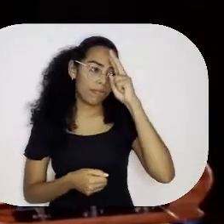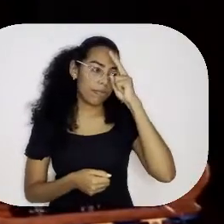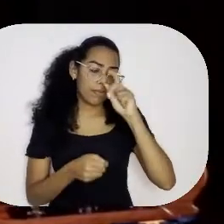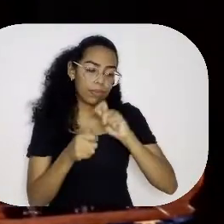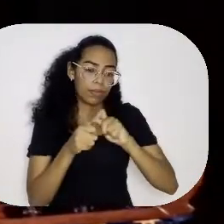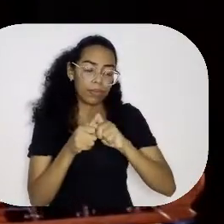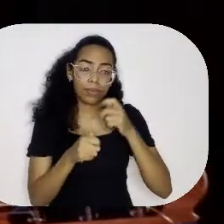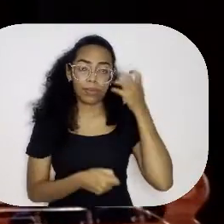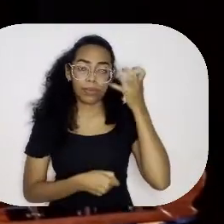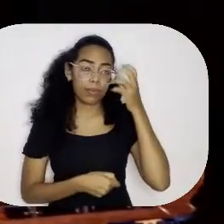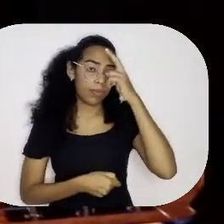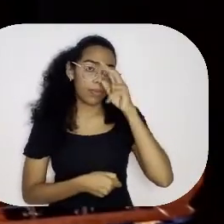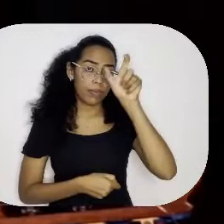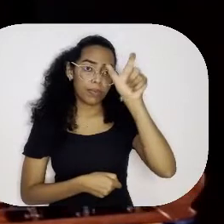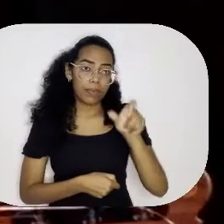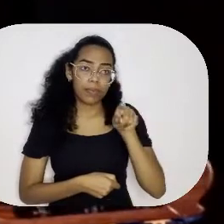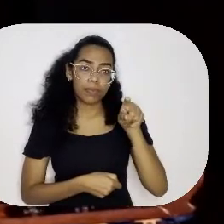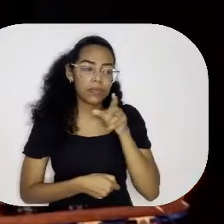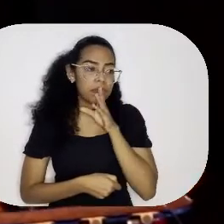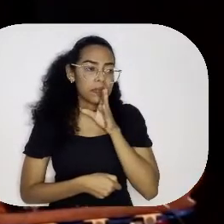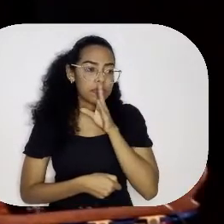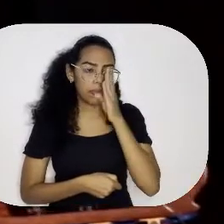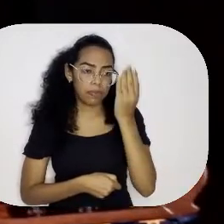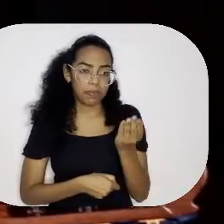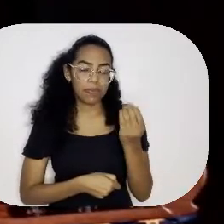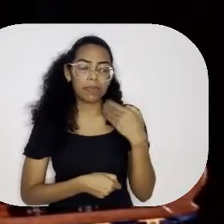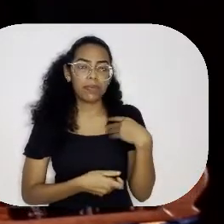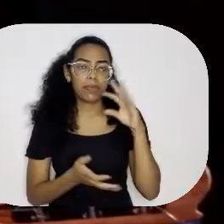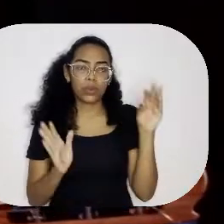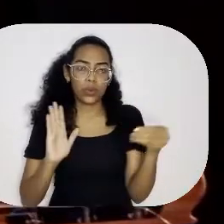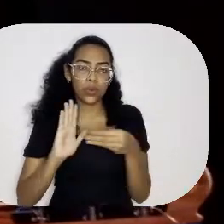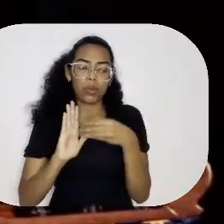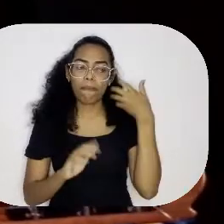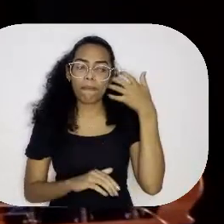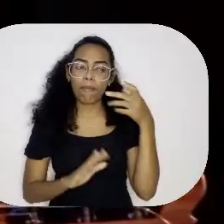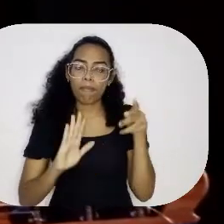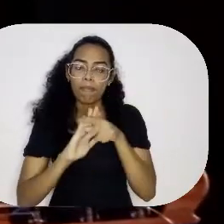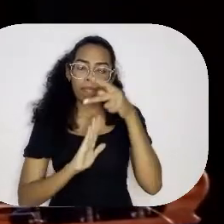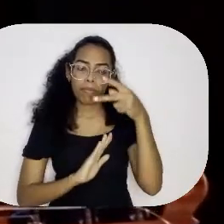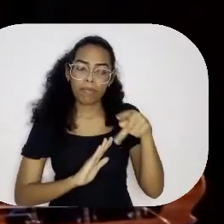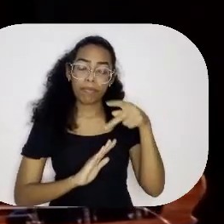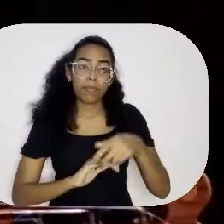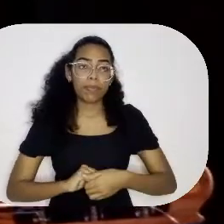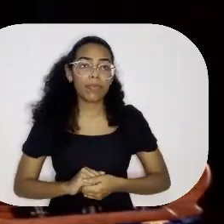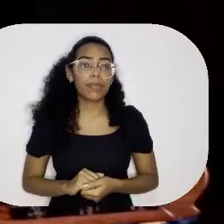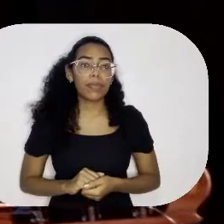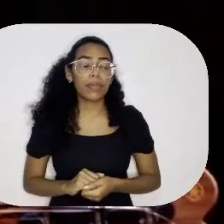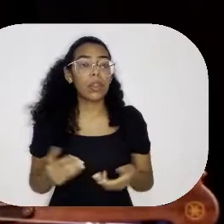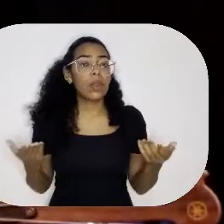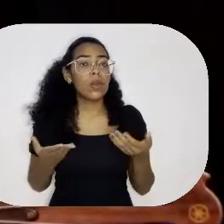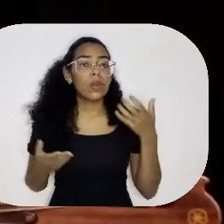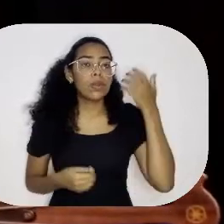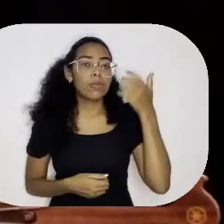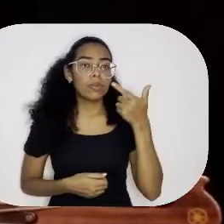do Vivo o Sol. E quando fiz essa canção, lembrei do Anselmo, que depois passei a conhecê-lo, né? E coloquei